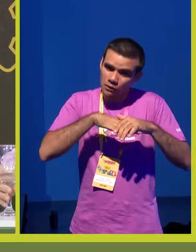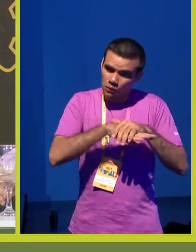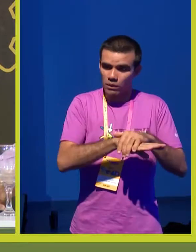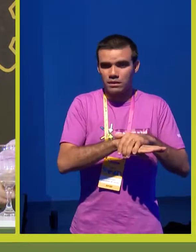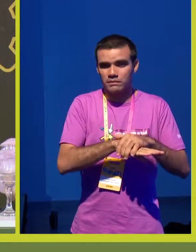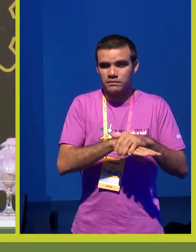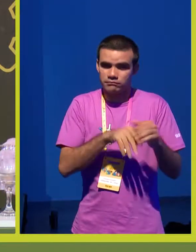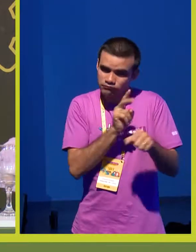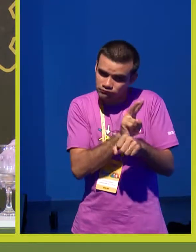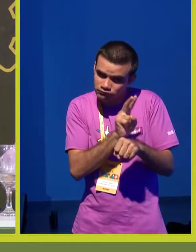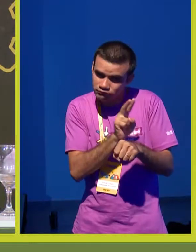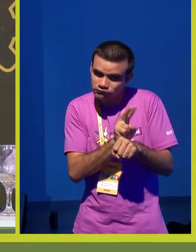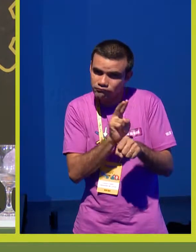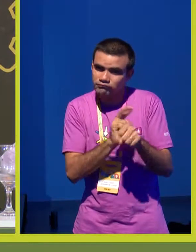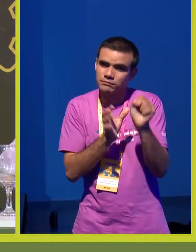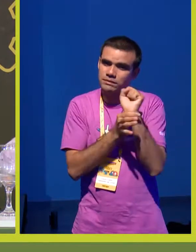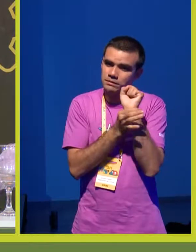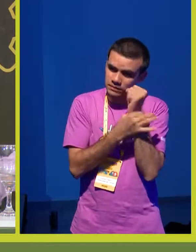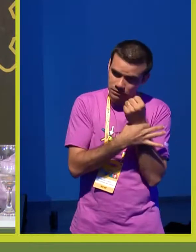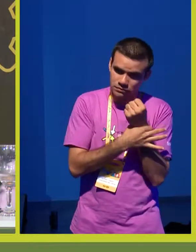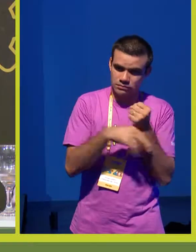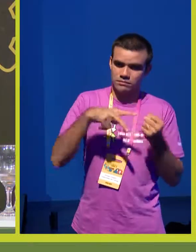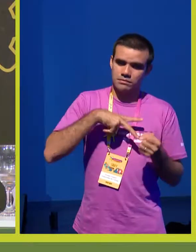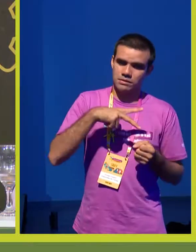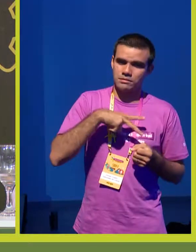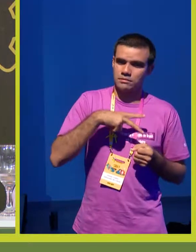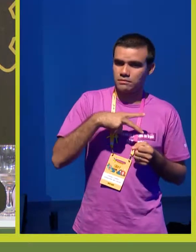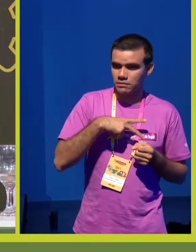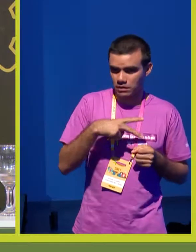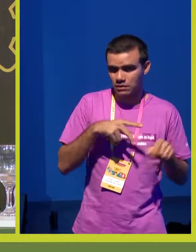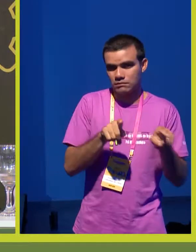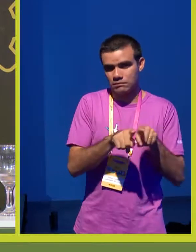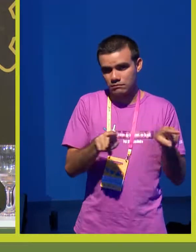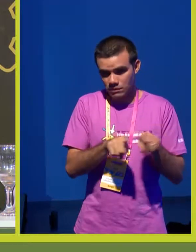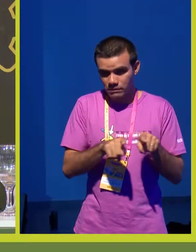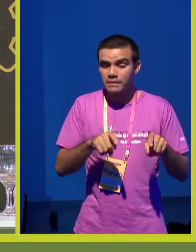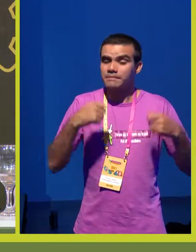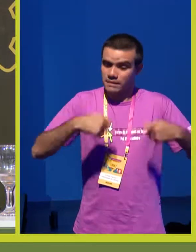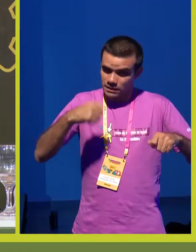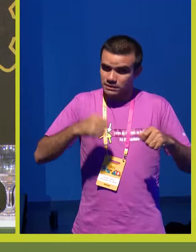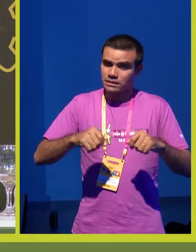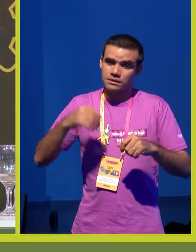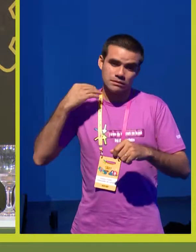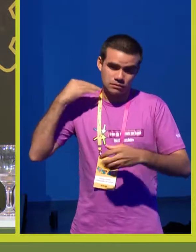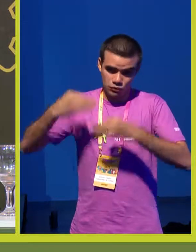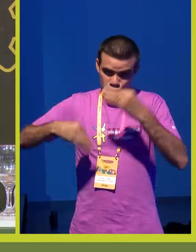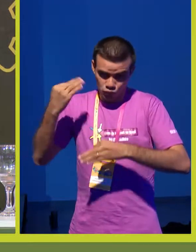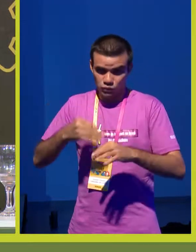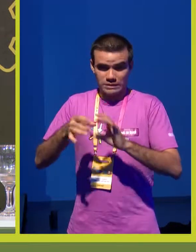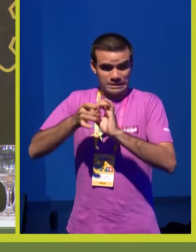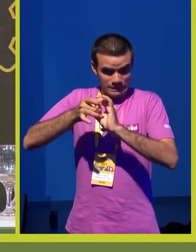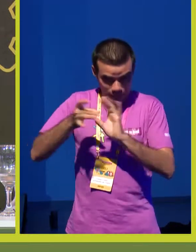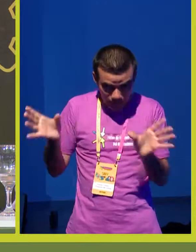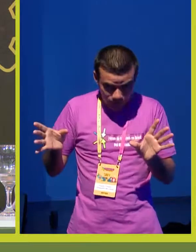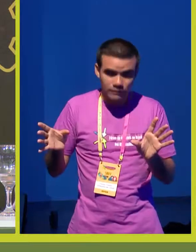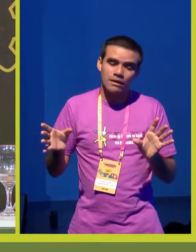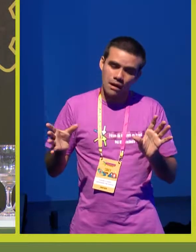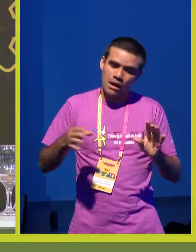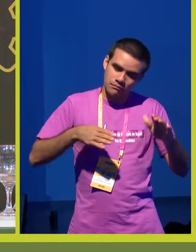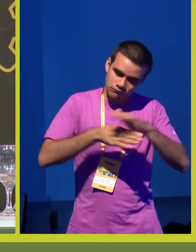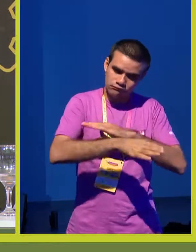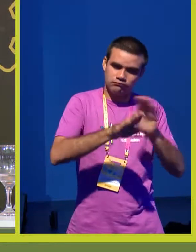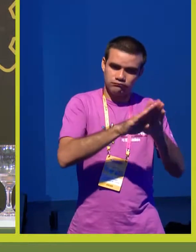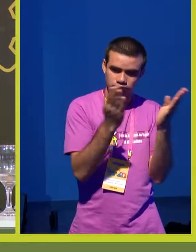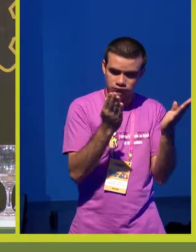das comunicações privadas e, portanto, também sendo necessária uma autorização judicial para que a autoridade competente pudesse ter acesso.